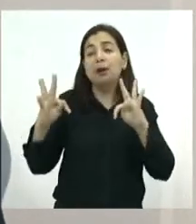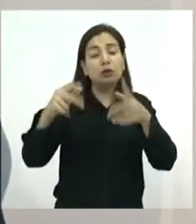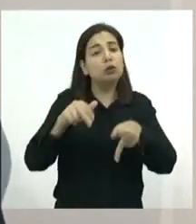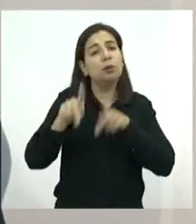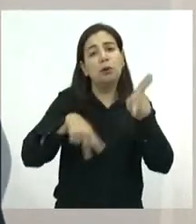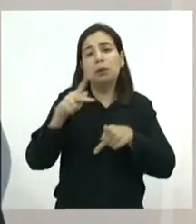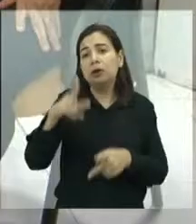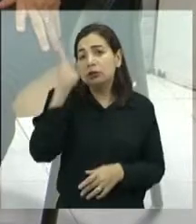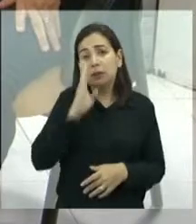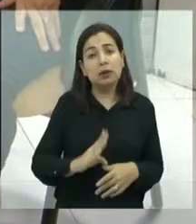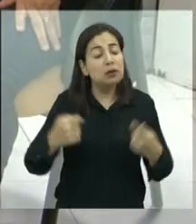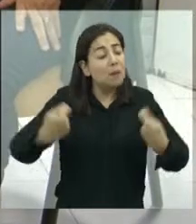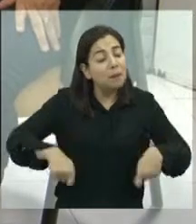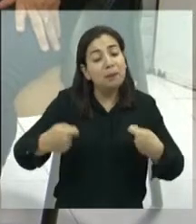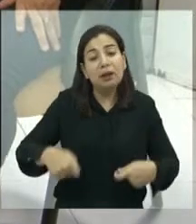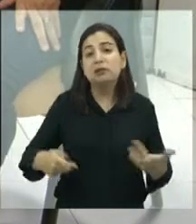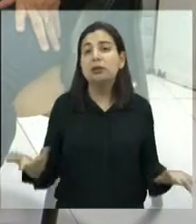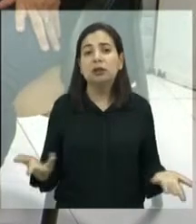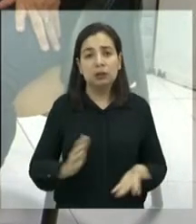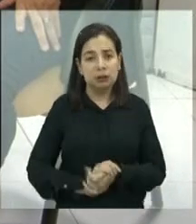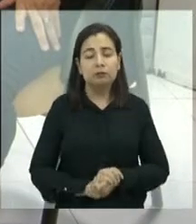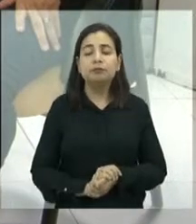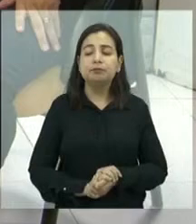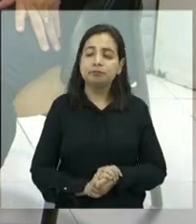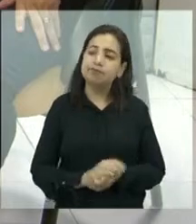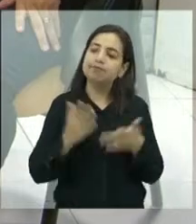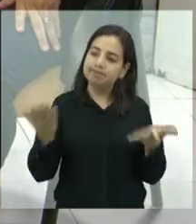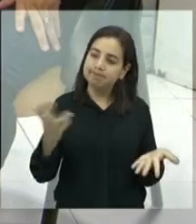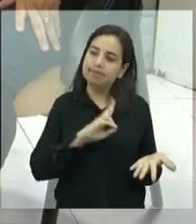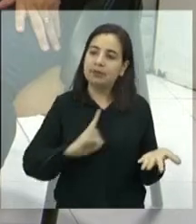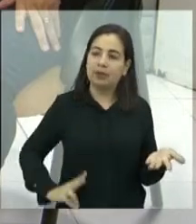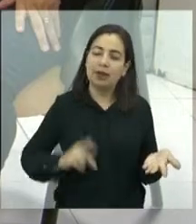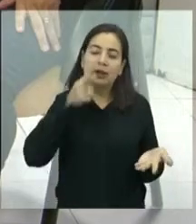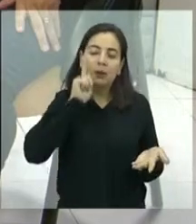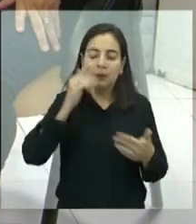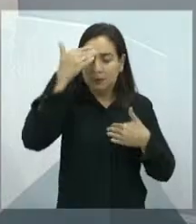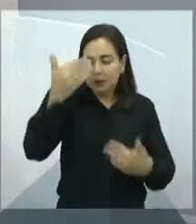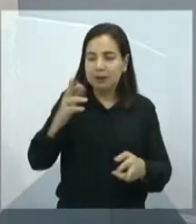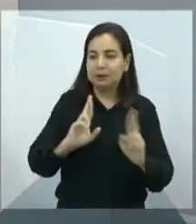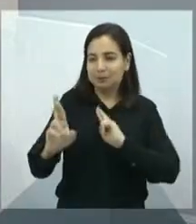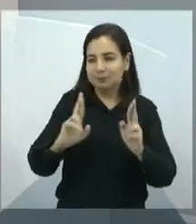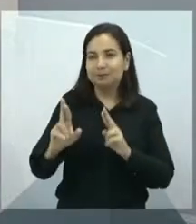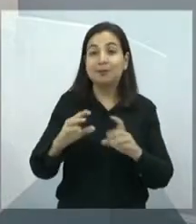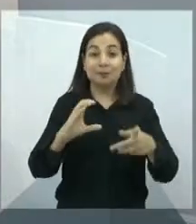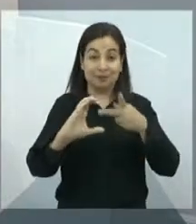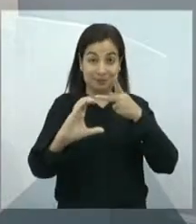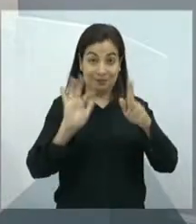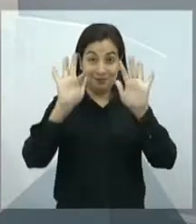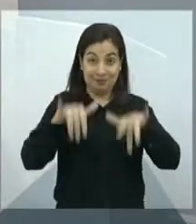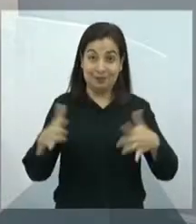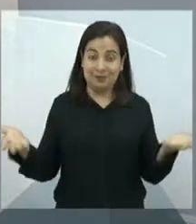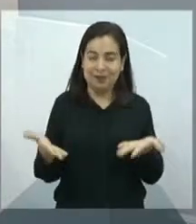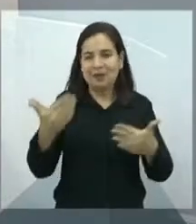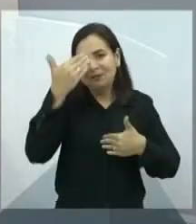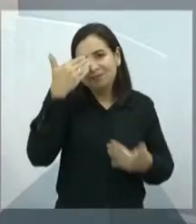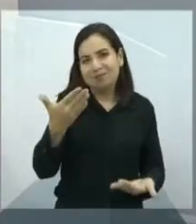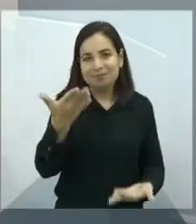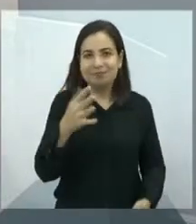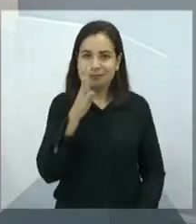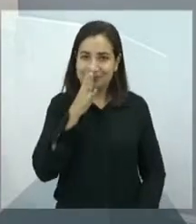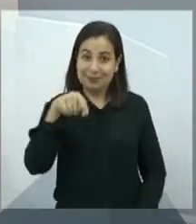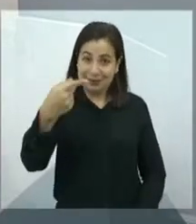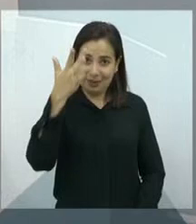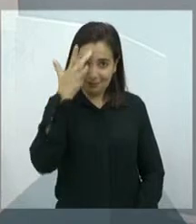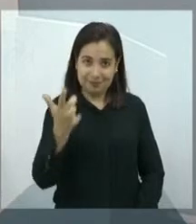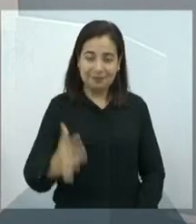Muito bem. Vereador Gardel Rolim, muito obrigado pela entrevista. Plenário da Cidade termina aqui. Obrigado pela sua companhia e